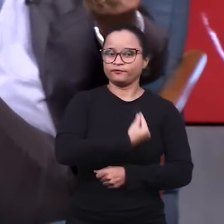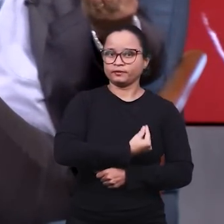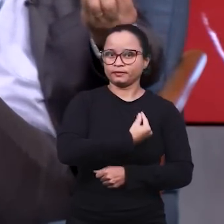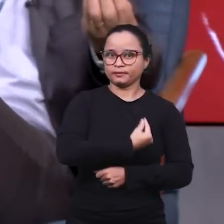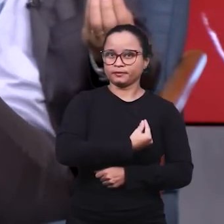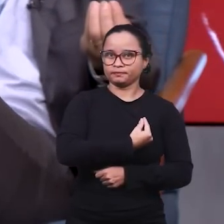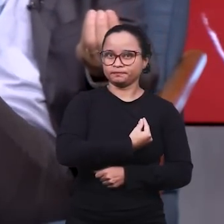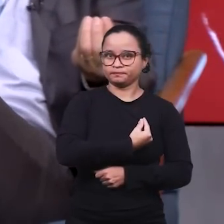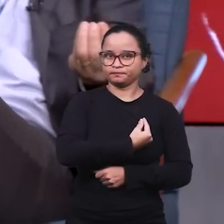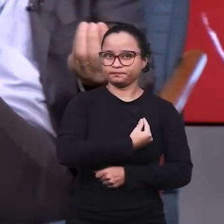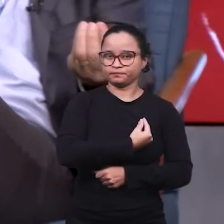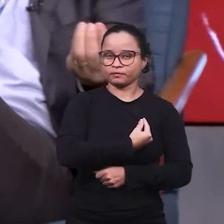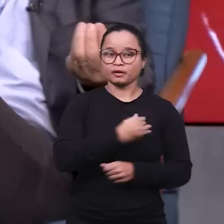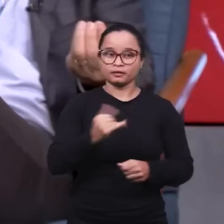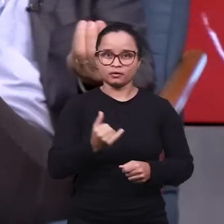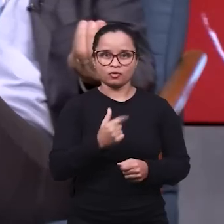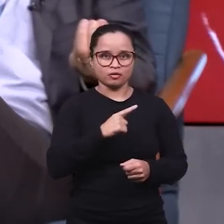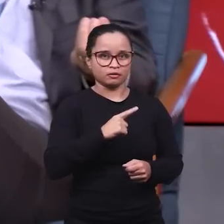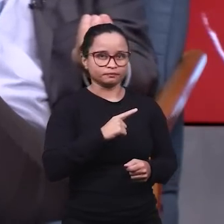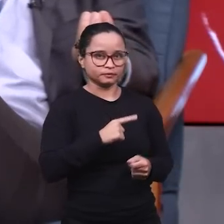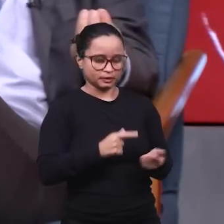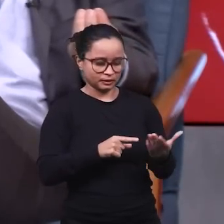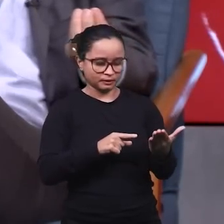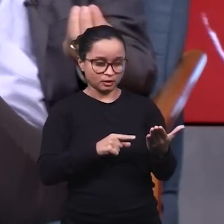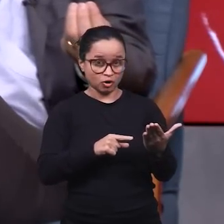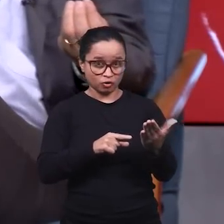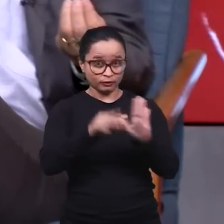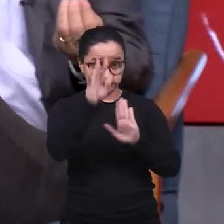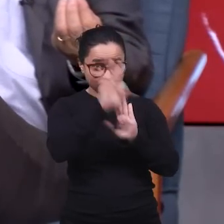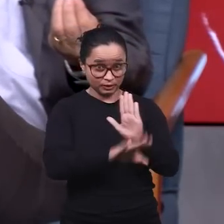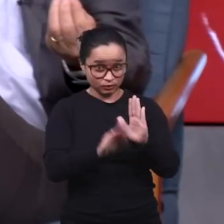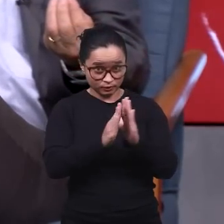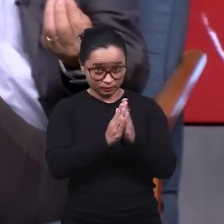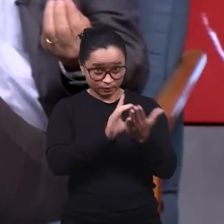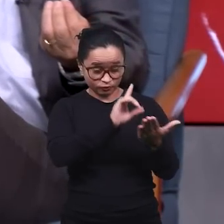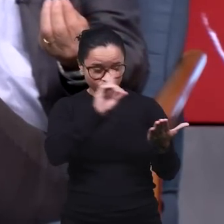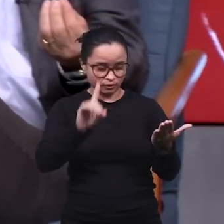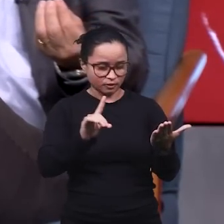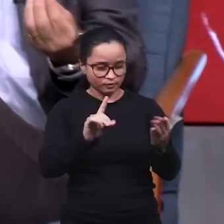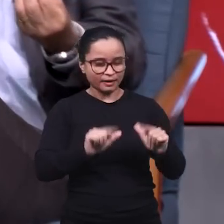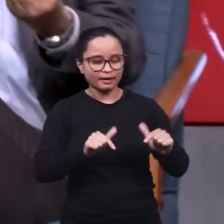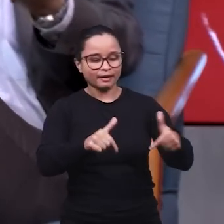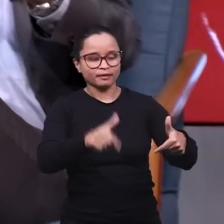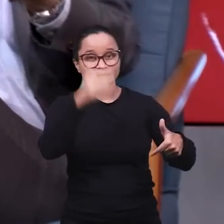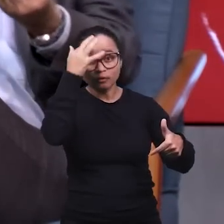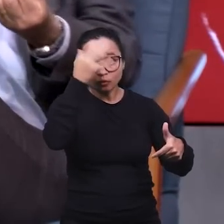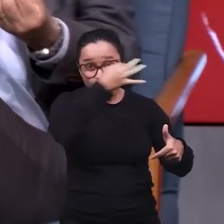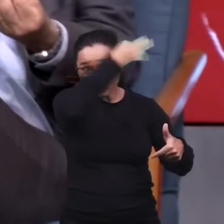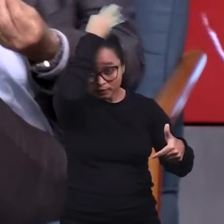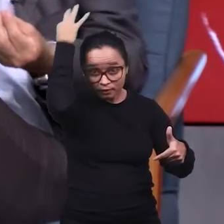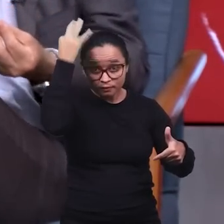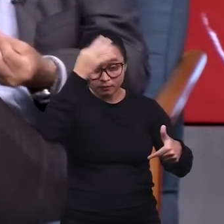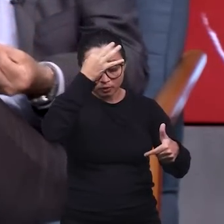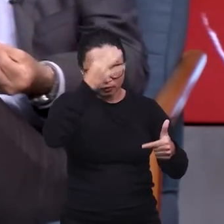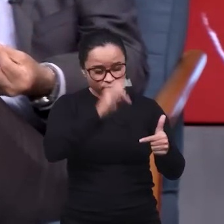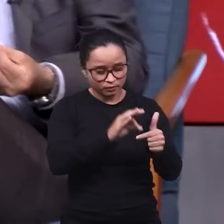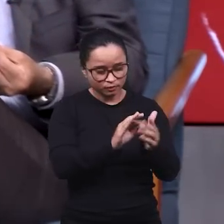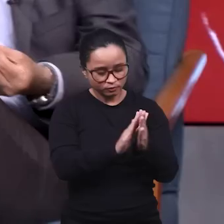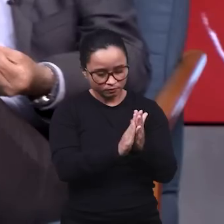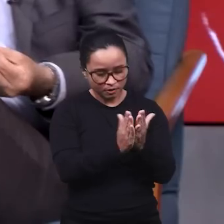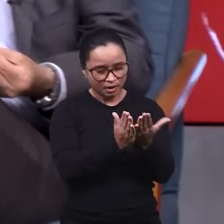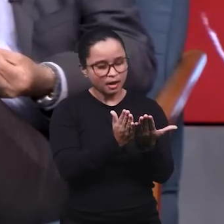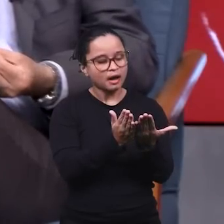Então eu pego o texto da Bíblia, a ação do Espírito para que aquilo ali seja